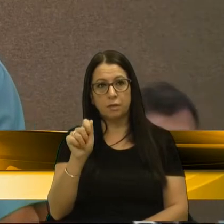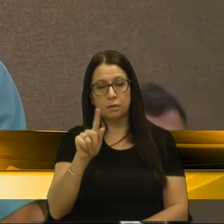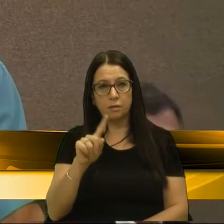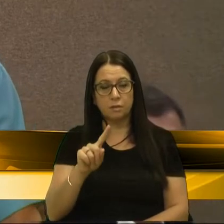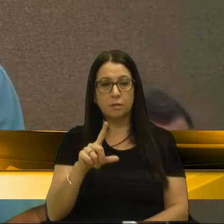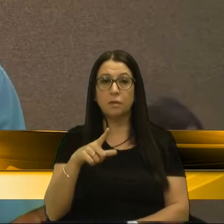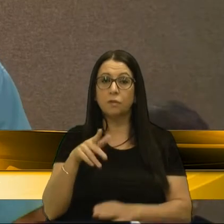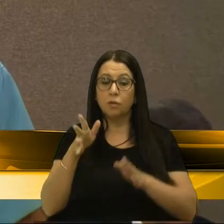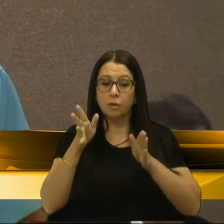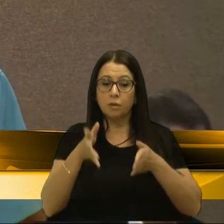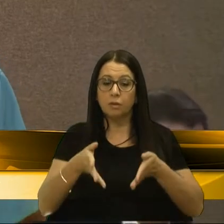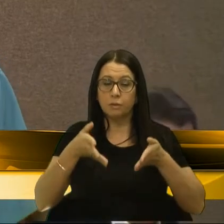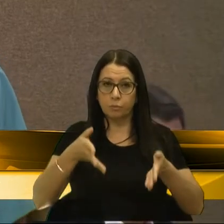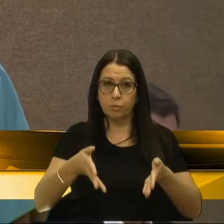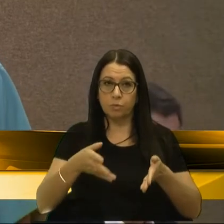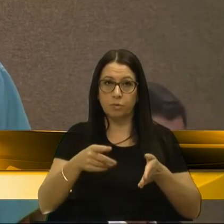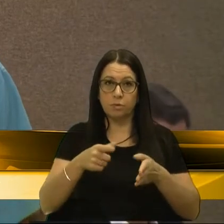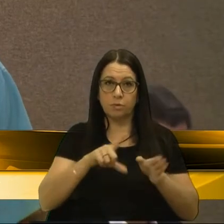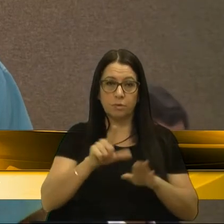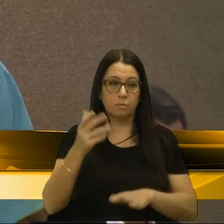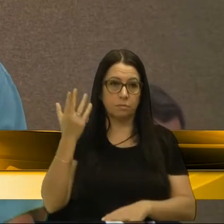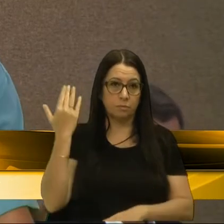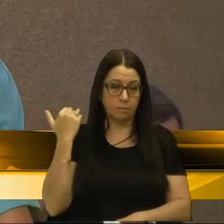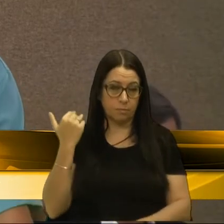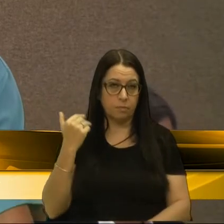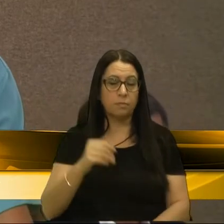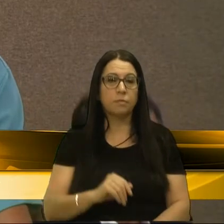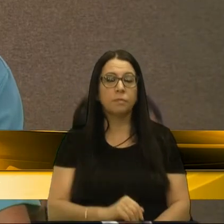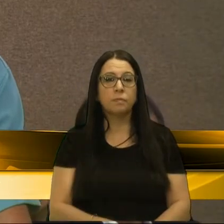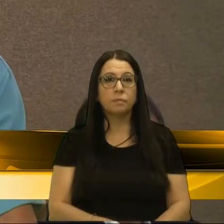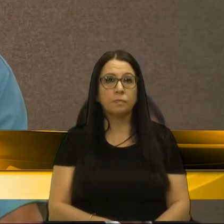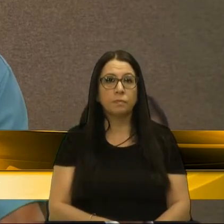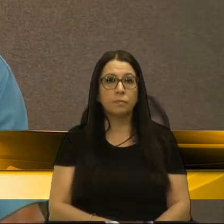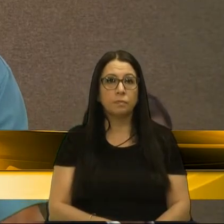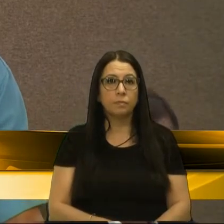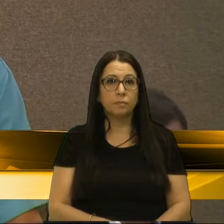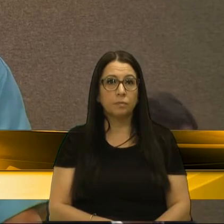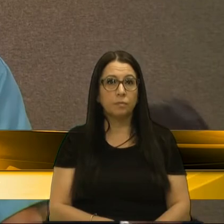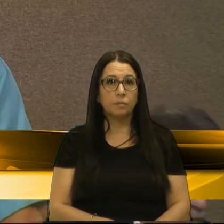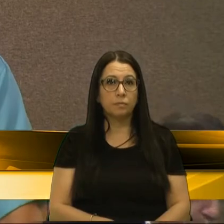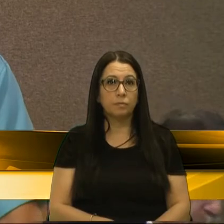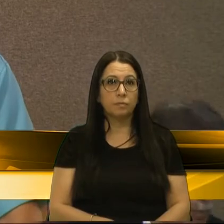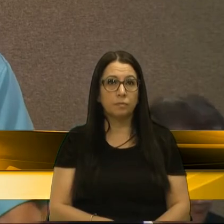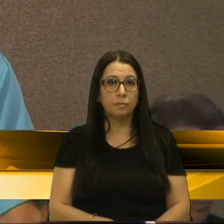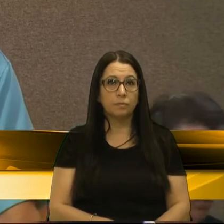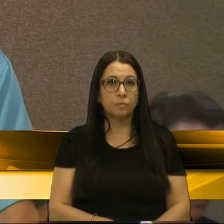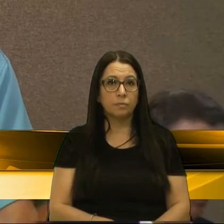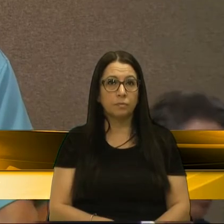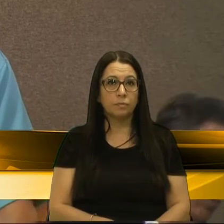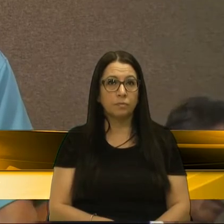velada, voltada na semana passada, e desejar